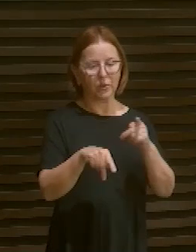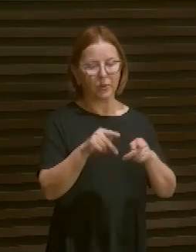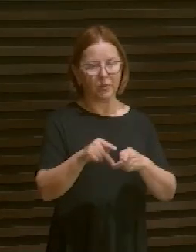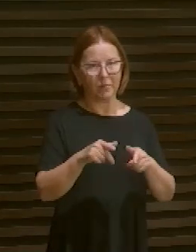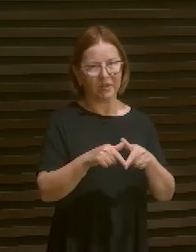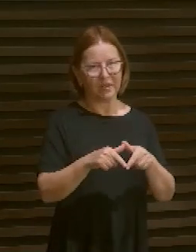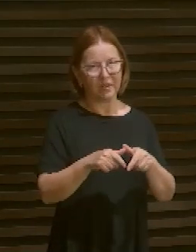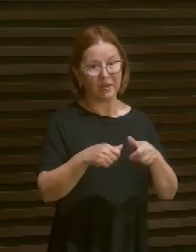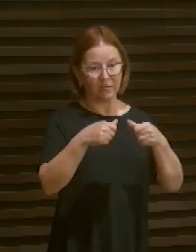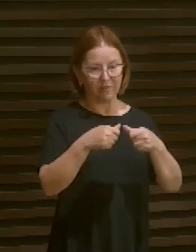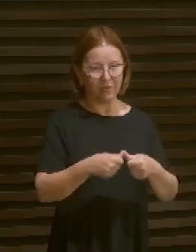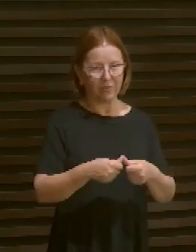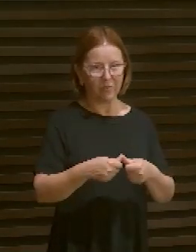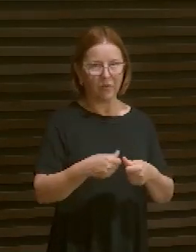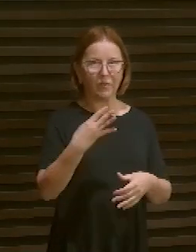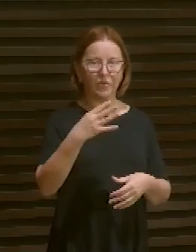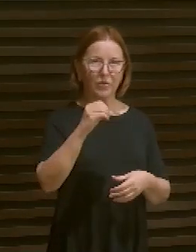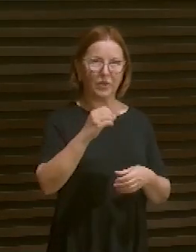deserto,